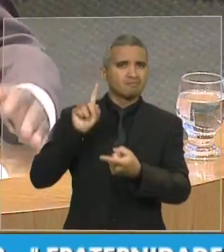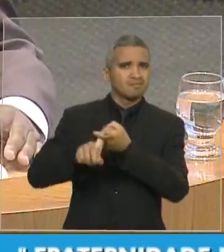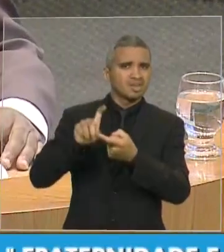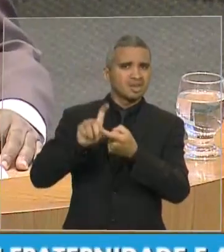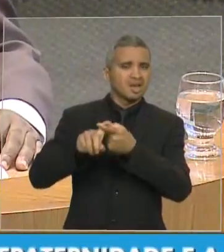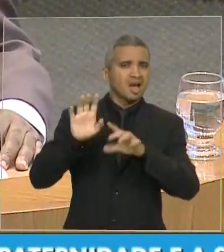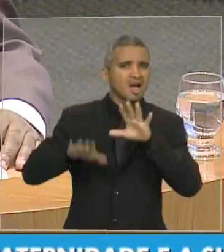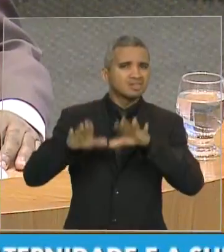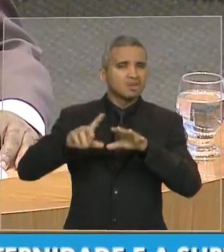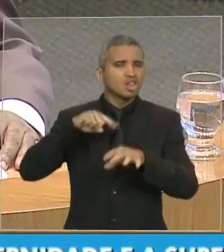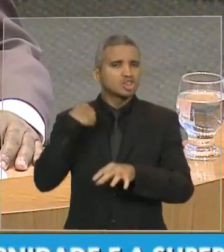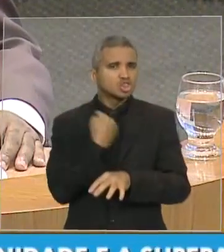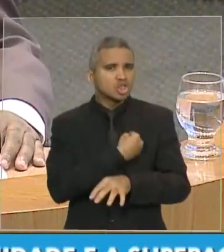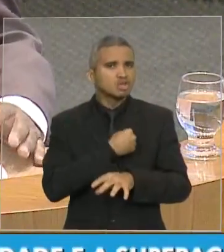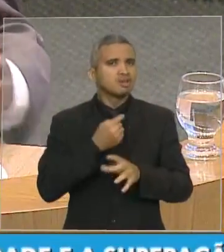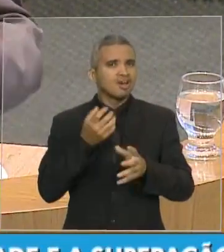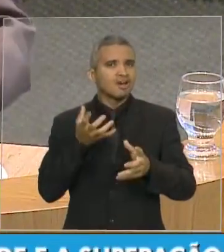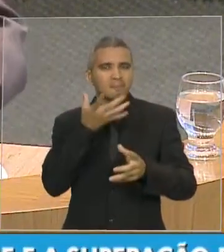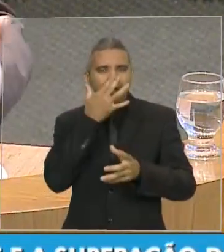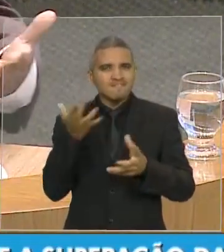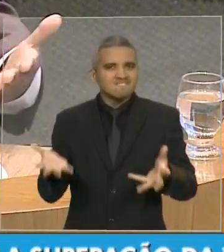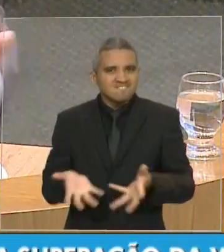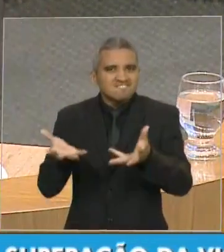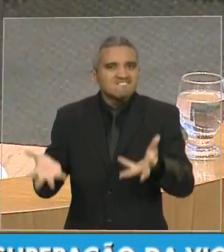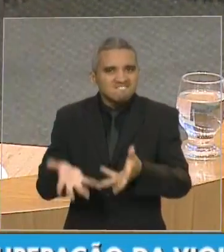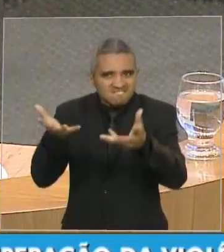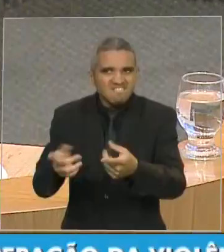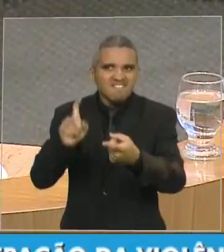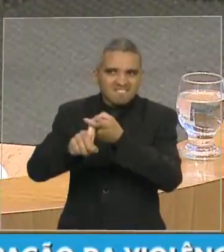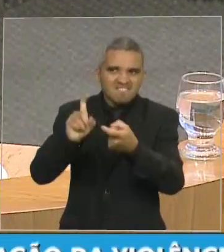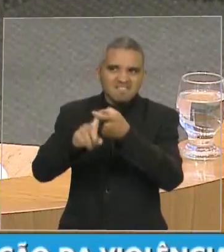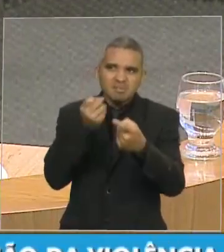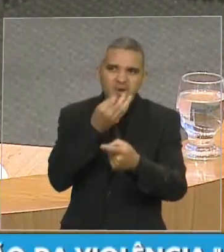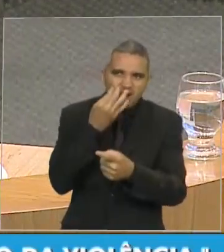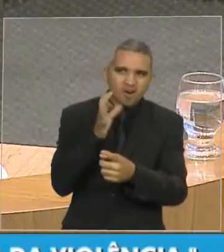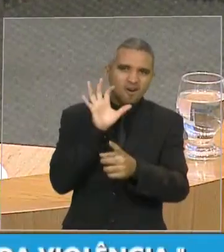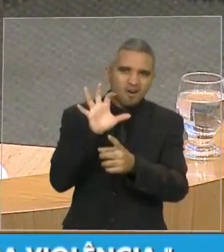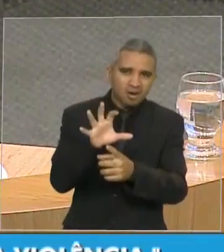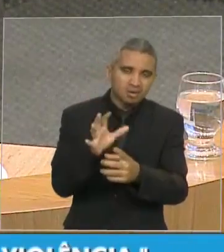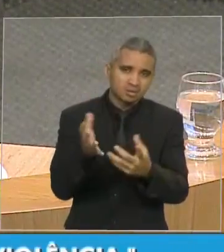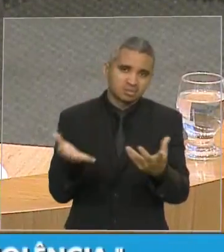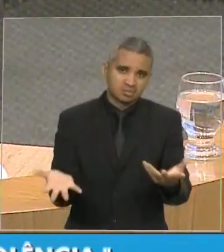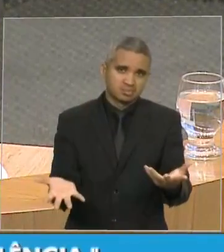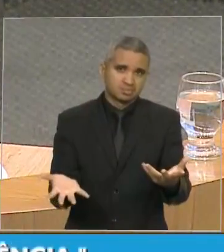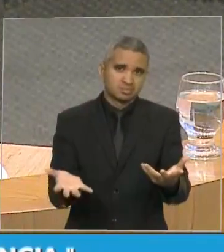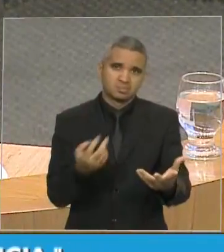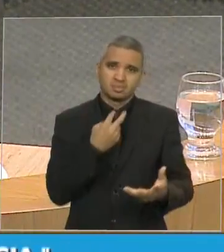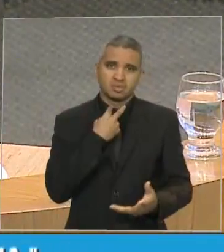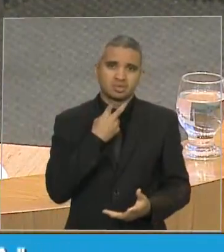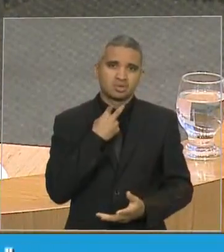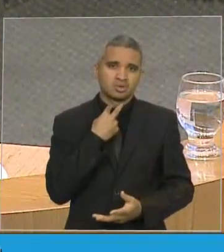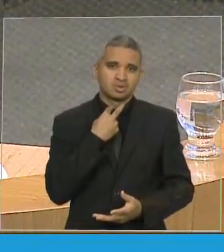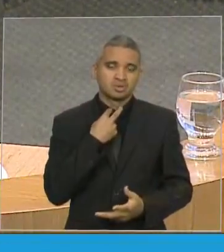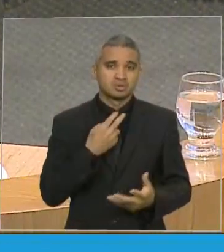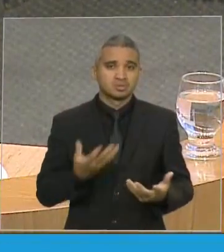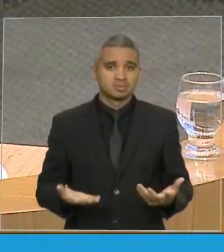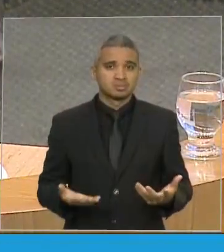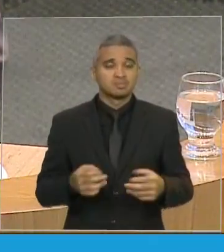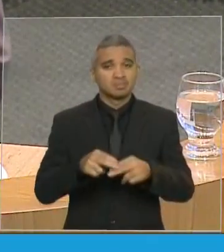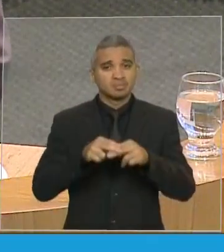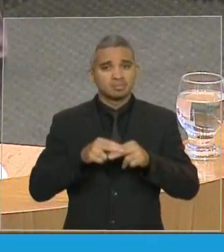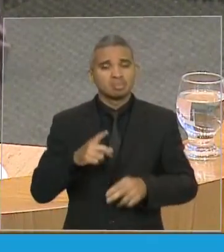patrocinamos e, às vezes, orquestramos. Diante de tudo isso, para superar a violência, dois caminhos